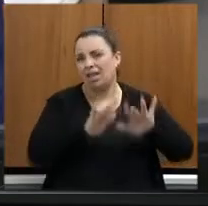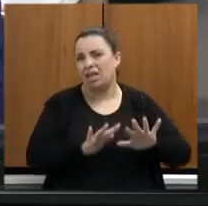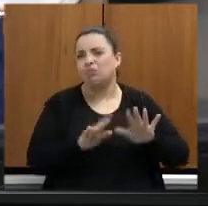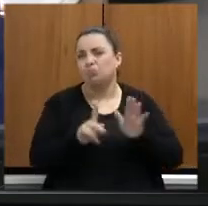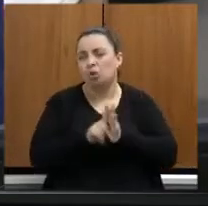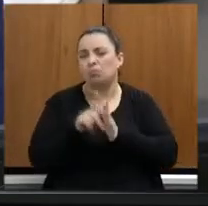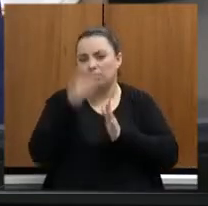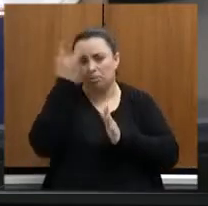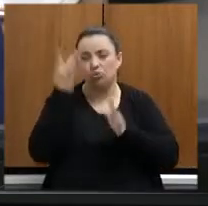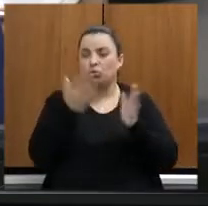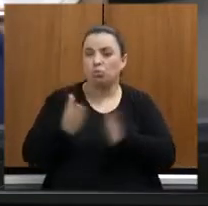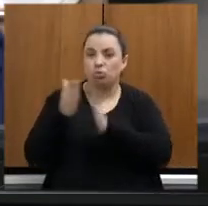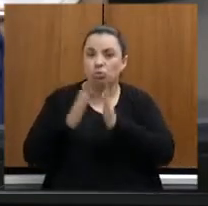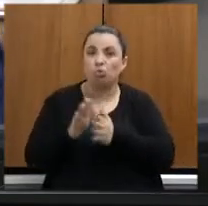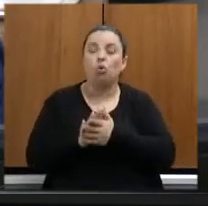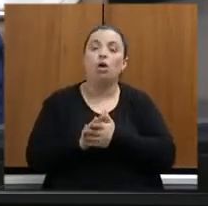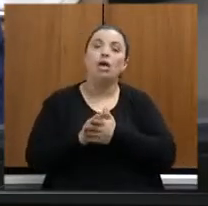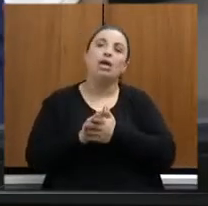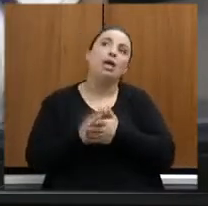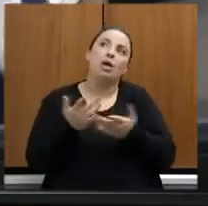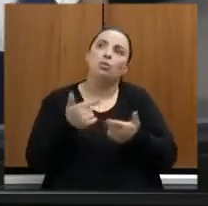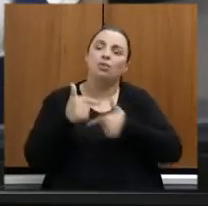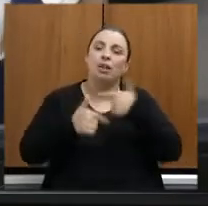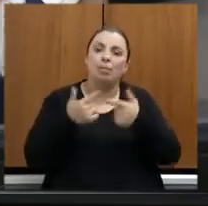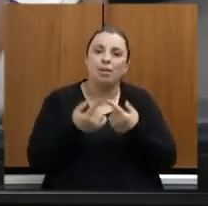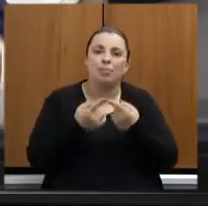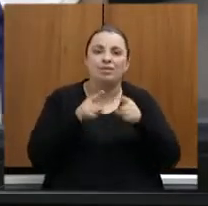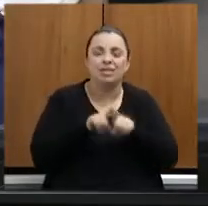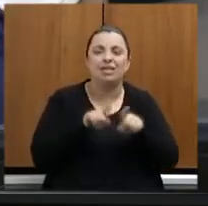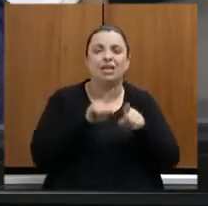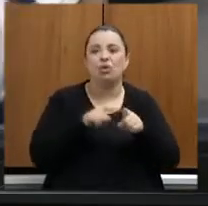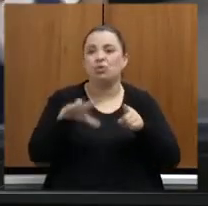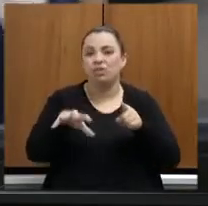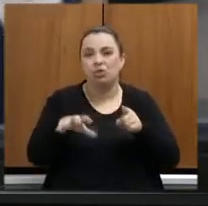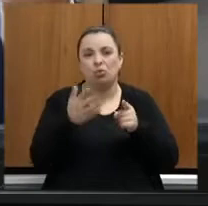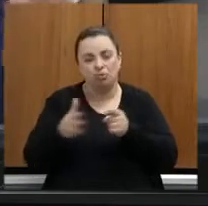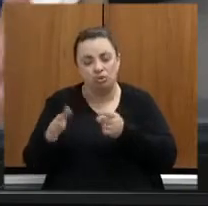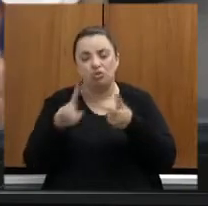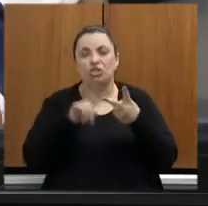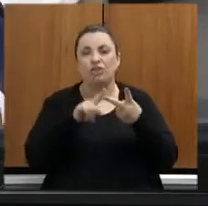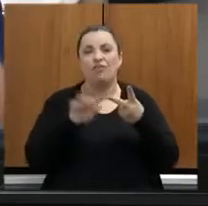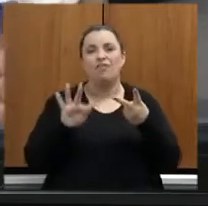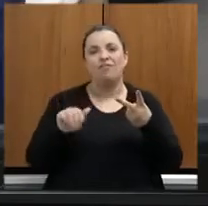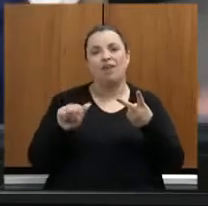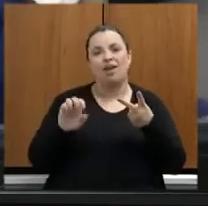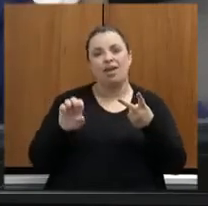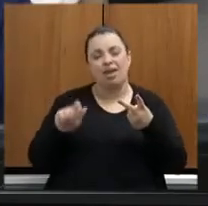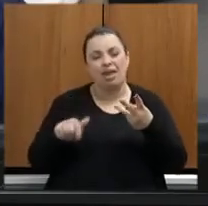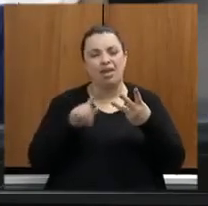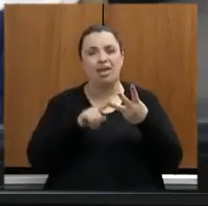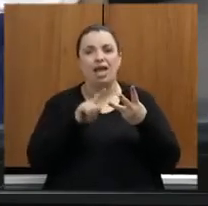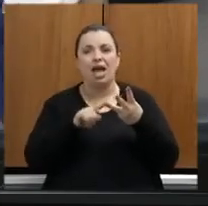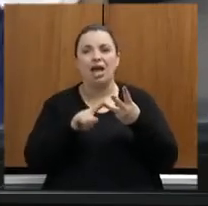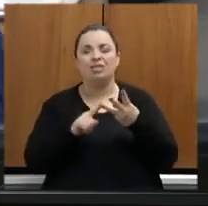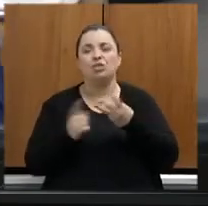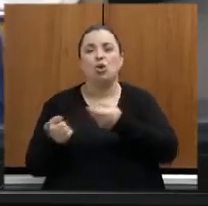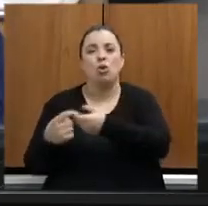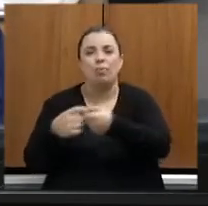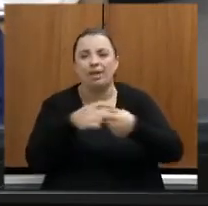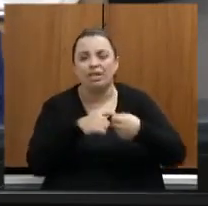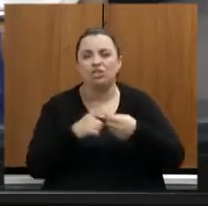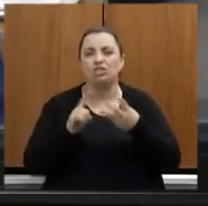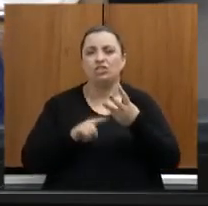com o setor produtivo com a faemg com a com as cooperativas com os produtores de queijo para gente poder